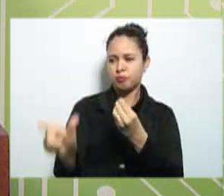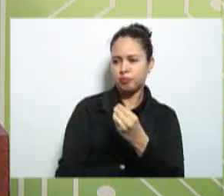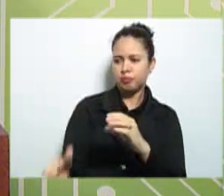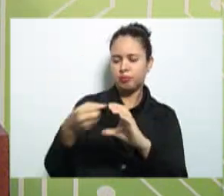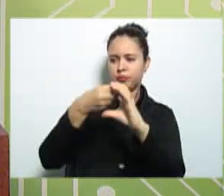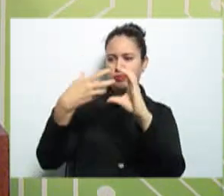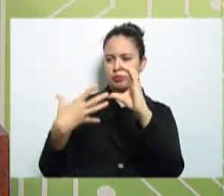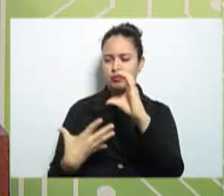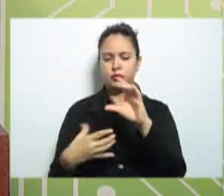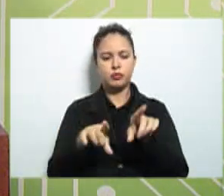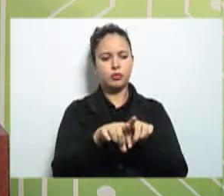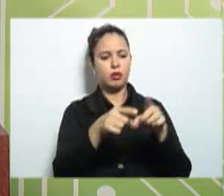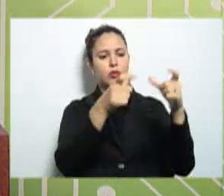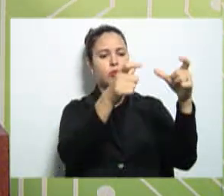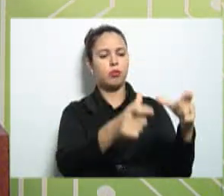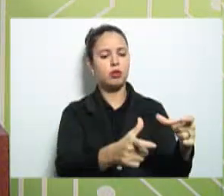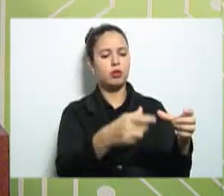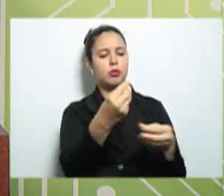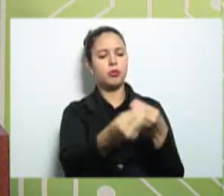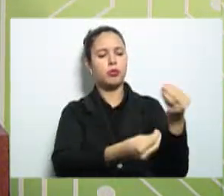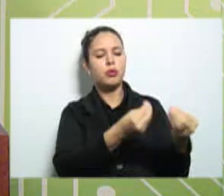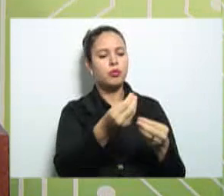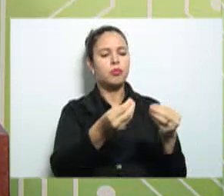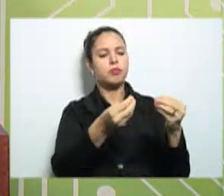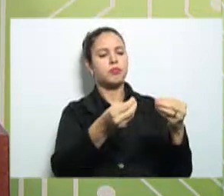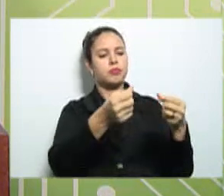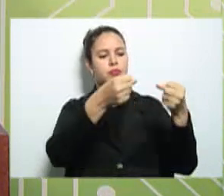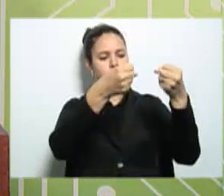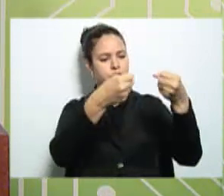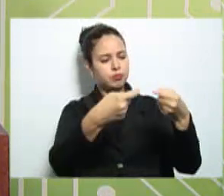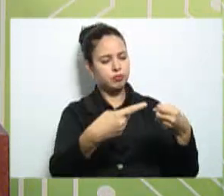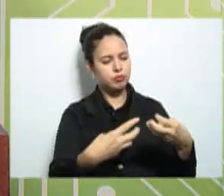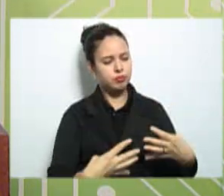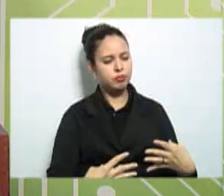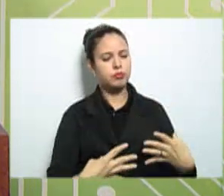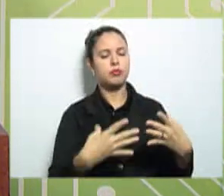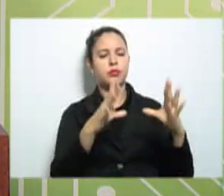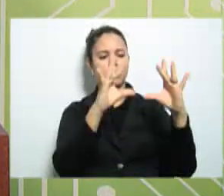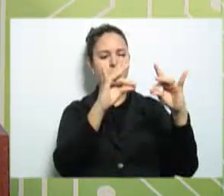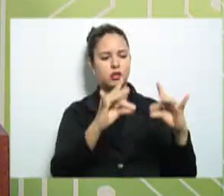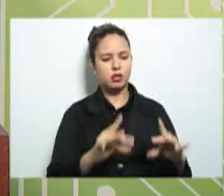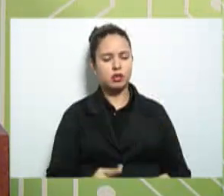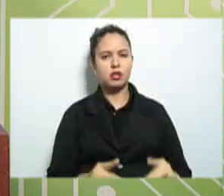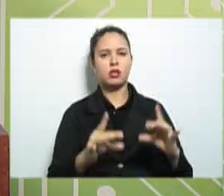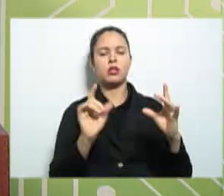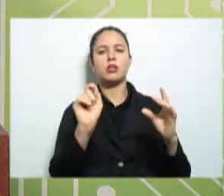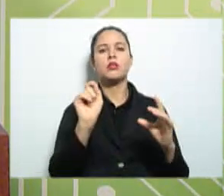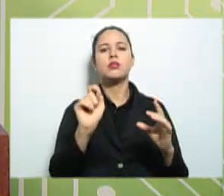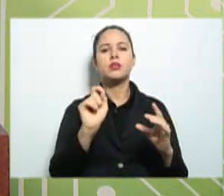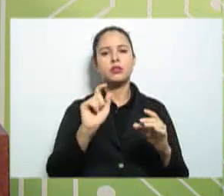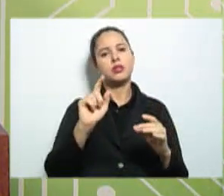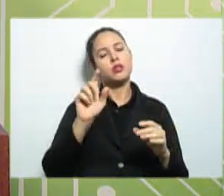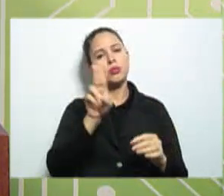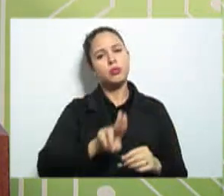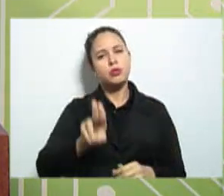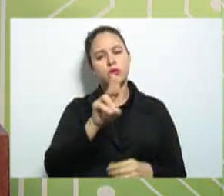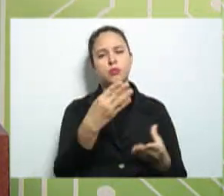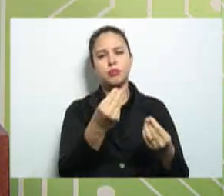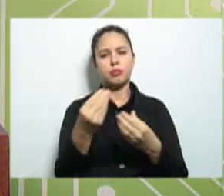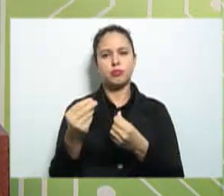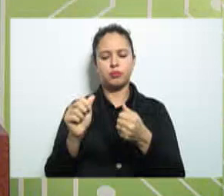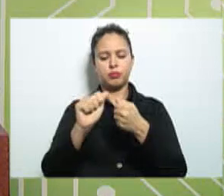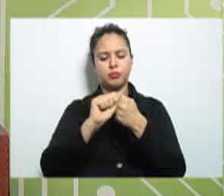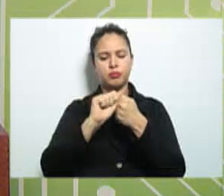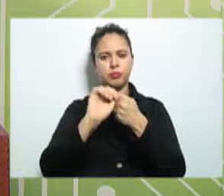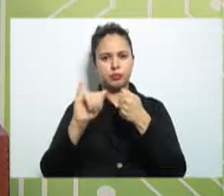um lugar, como é determinada situação. Para isso, nós vamos utilizar muitos adjetivos, ou seja,